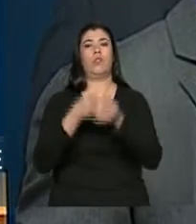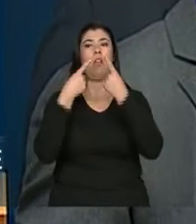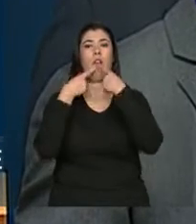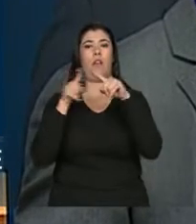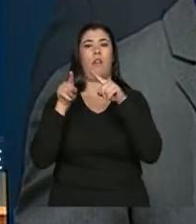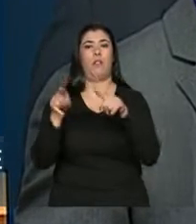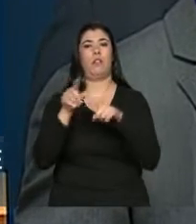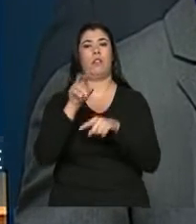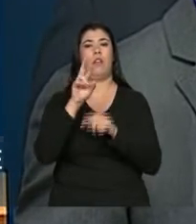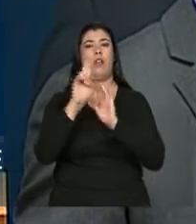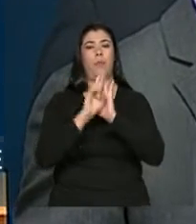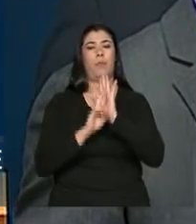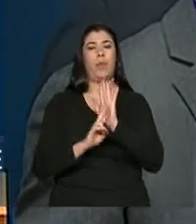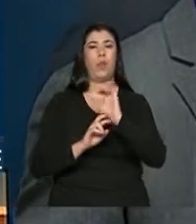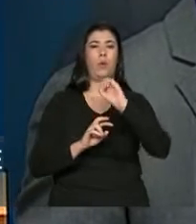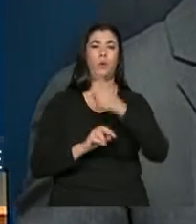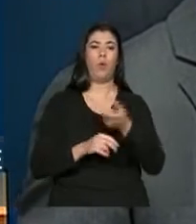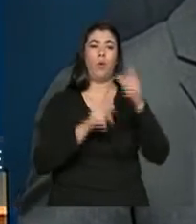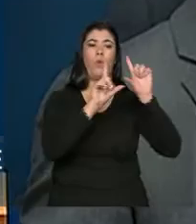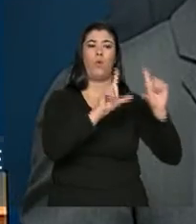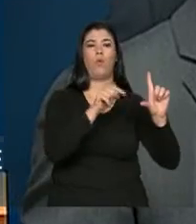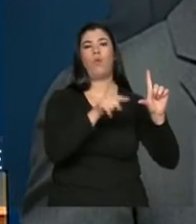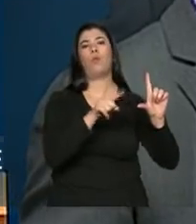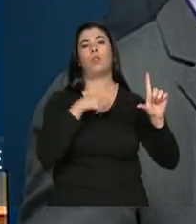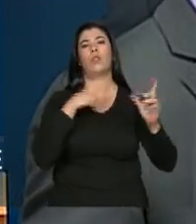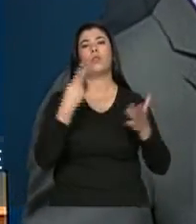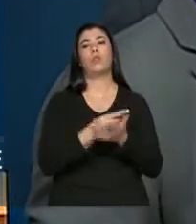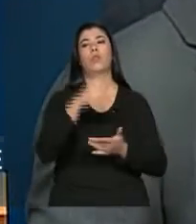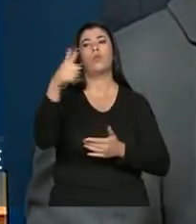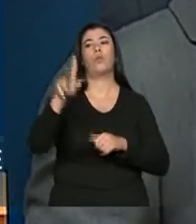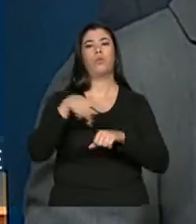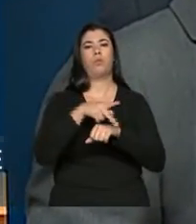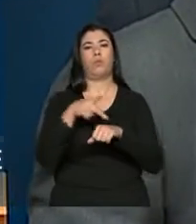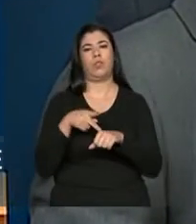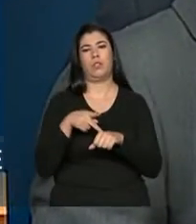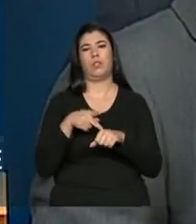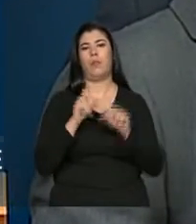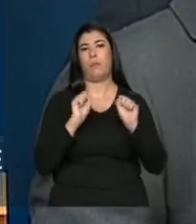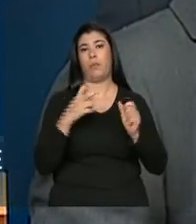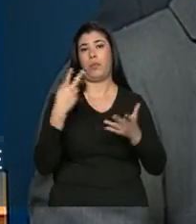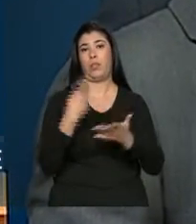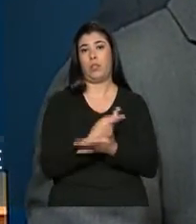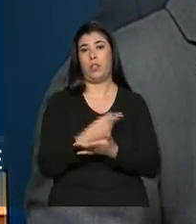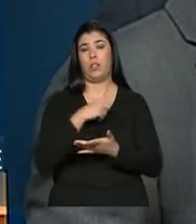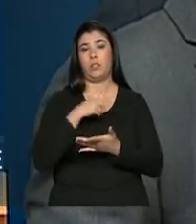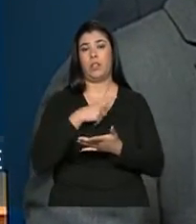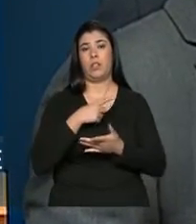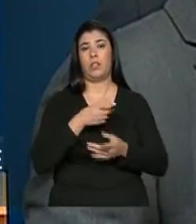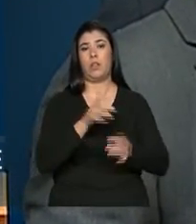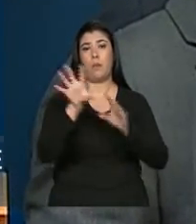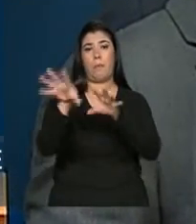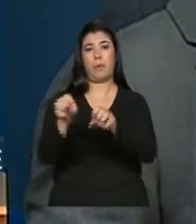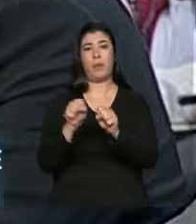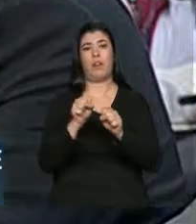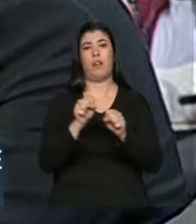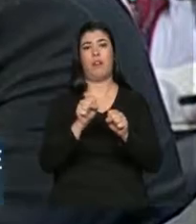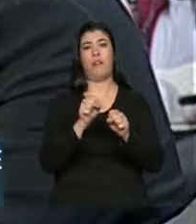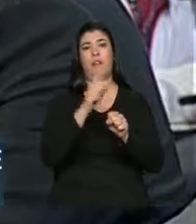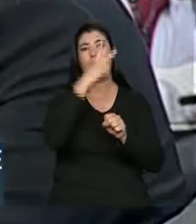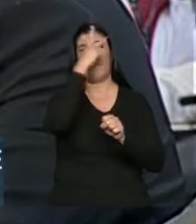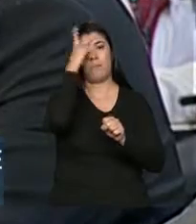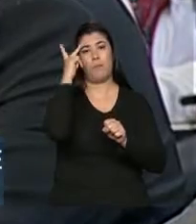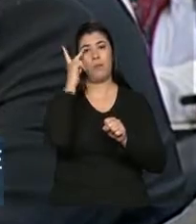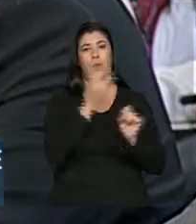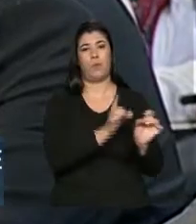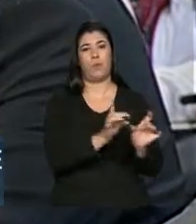vítima só... ou a um fato que seja exclusivamente no exterior. Pode ser um fato que tenha envolvido o tráfico interno no Brasil. Mas também. Mas aí que